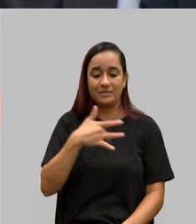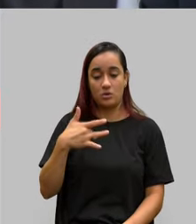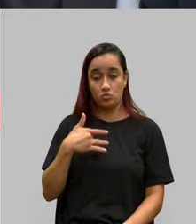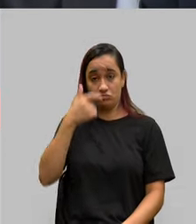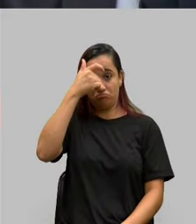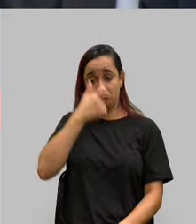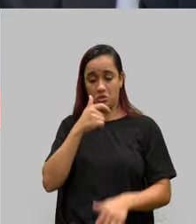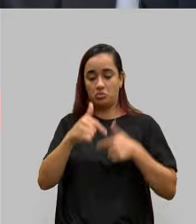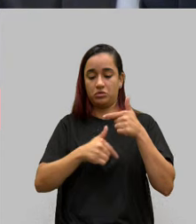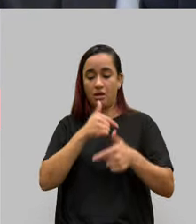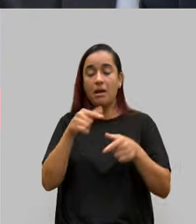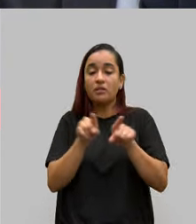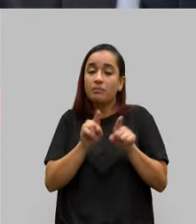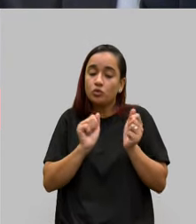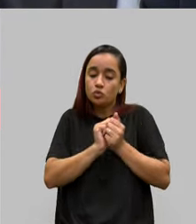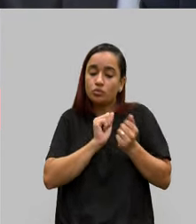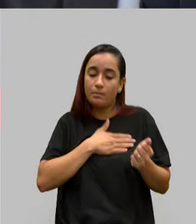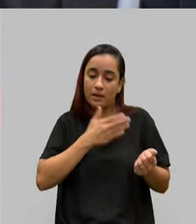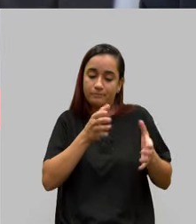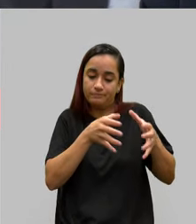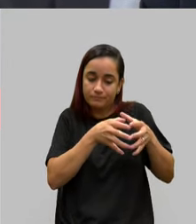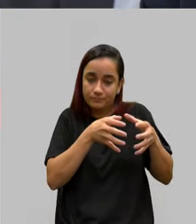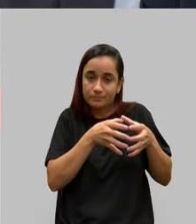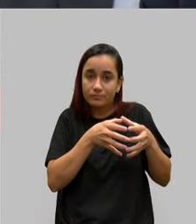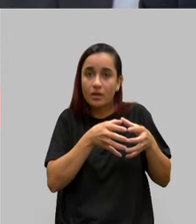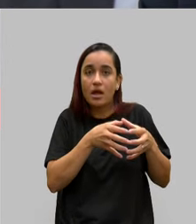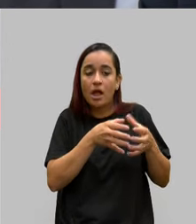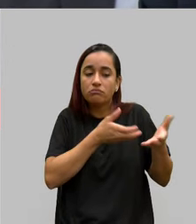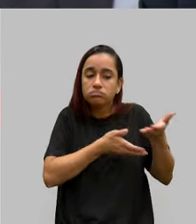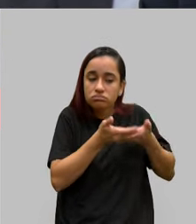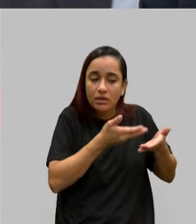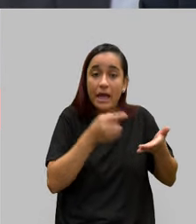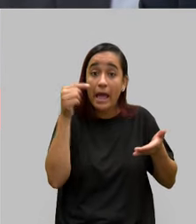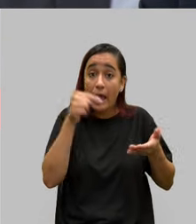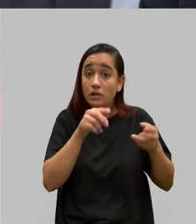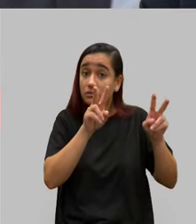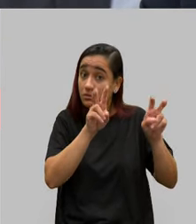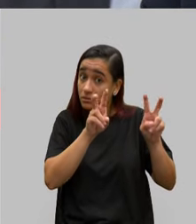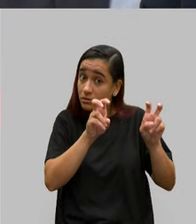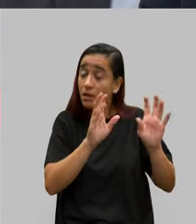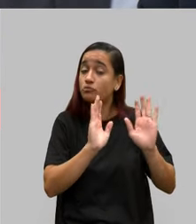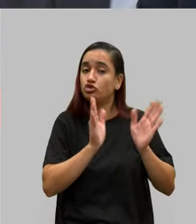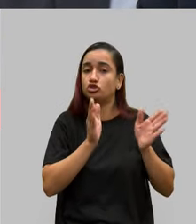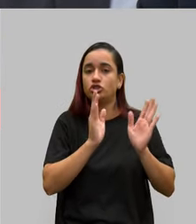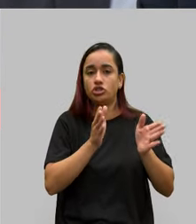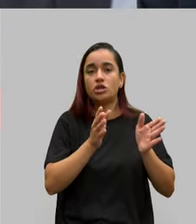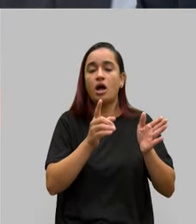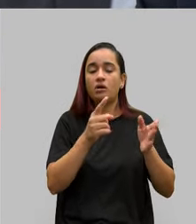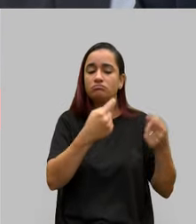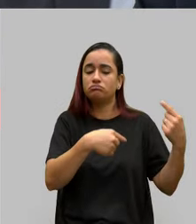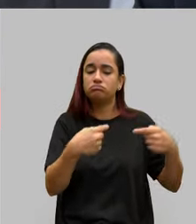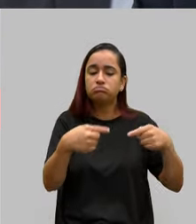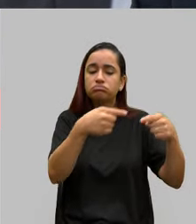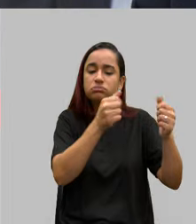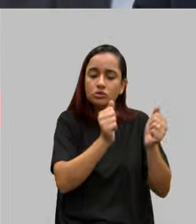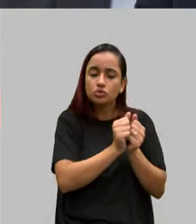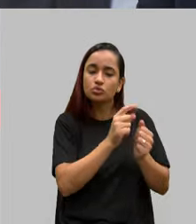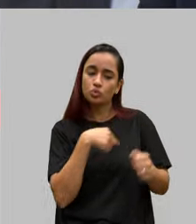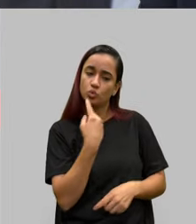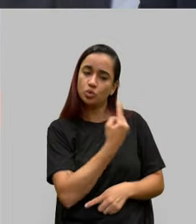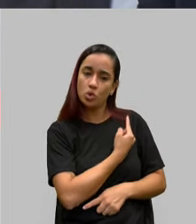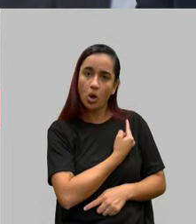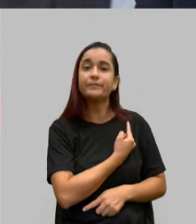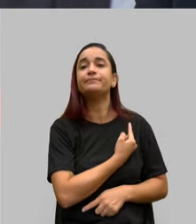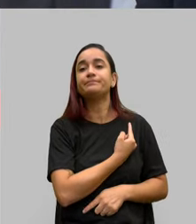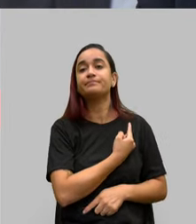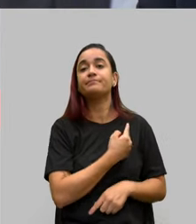com orientação dos colegas eh esse tema ele já foi trazido a Até nós n foi trazido no que se